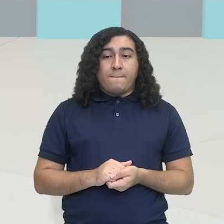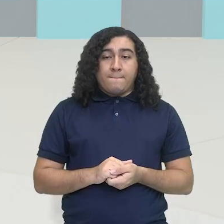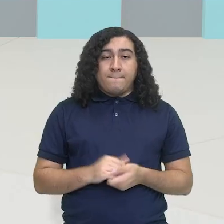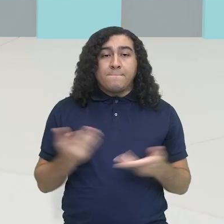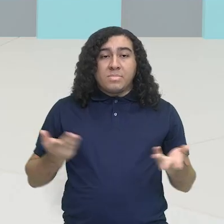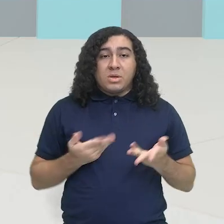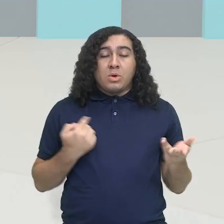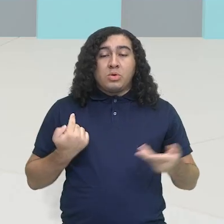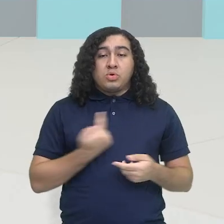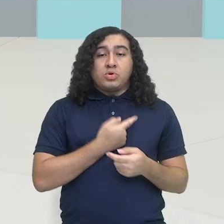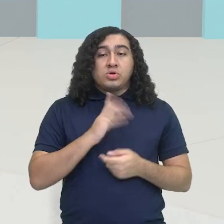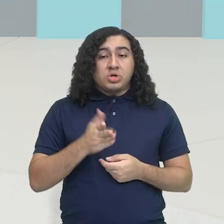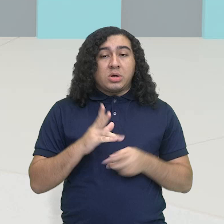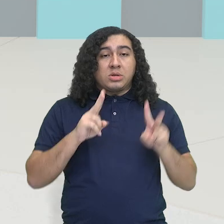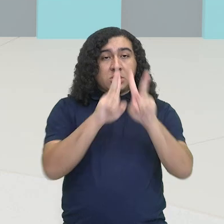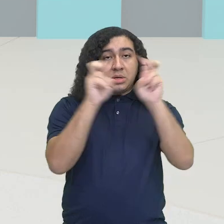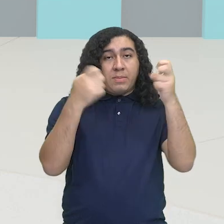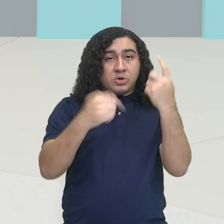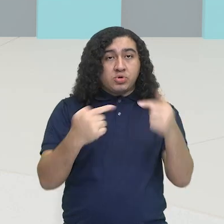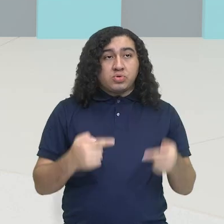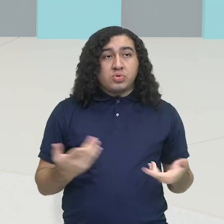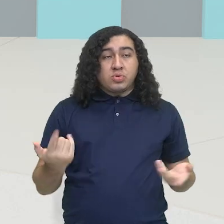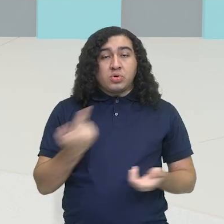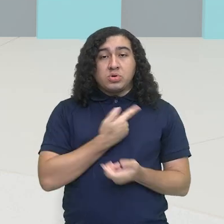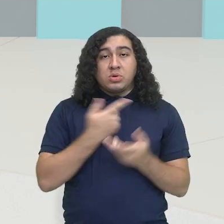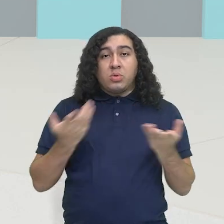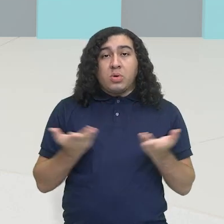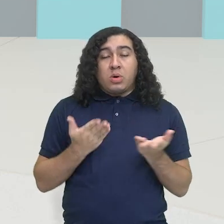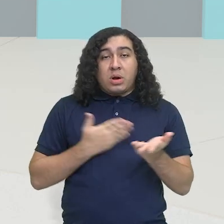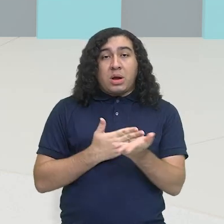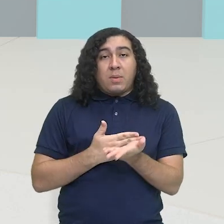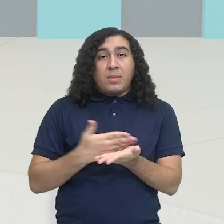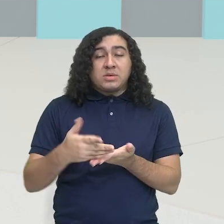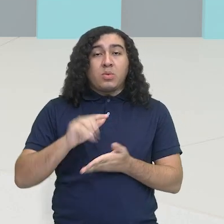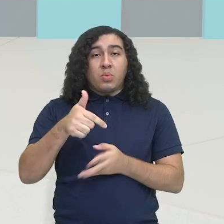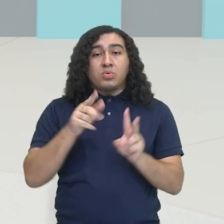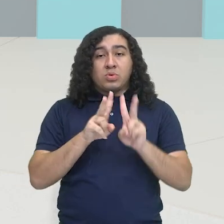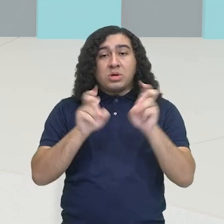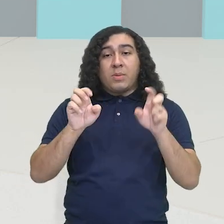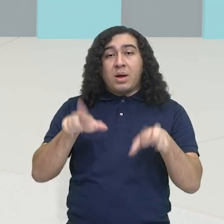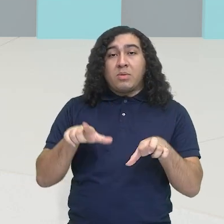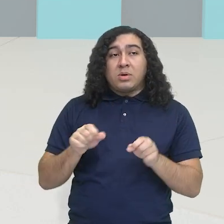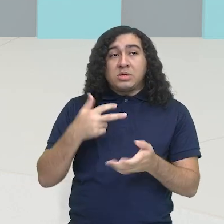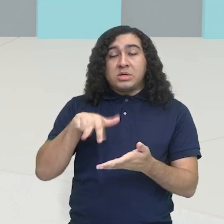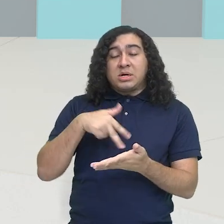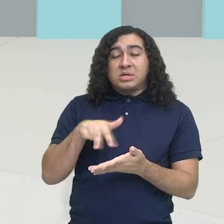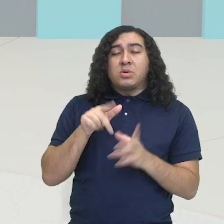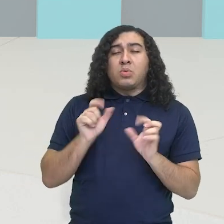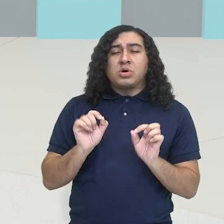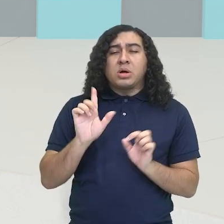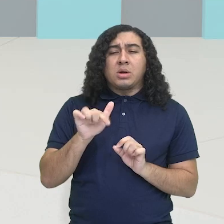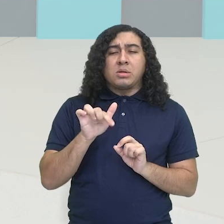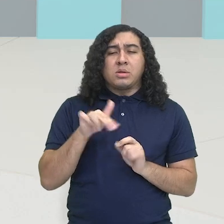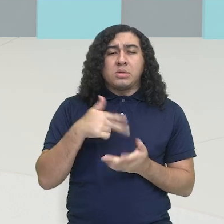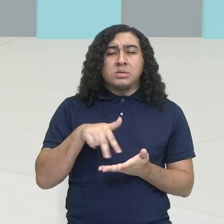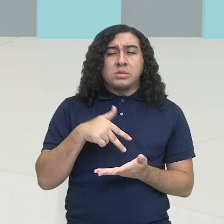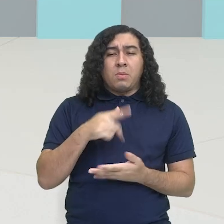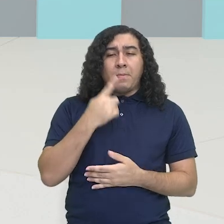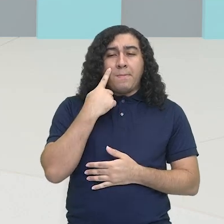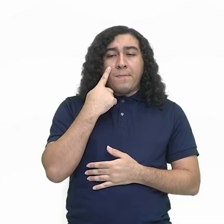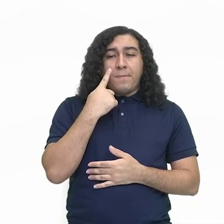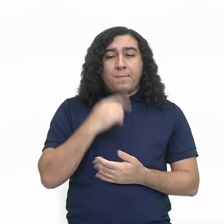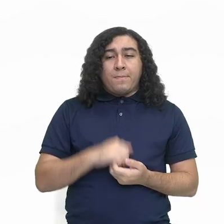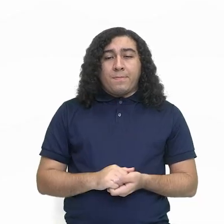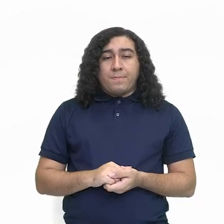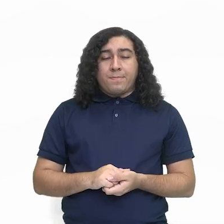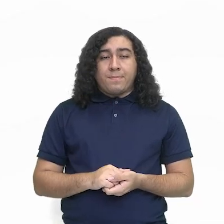que a gente abordou sobre esse tema, nós vamos entrar agora no outro tema, que é a dança. E o que vem a ser a dança? Vamos